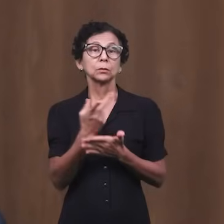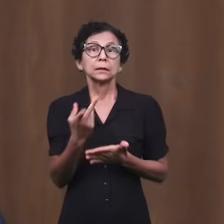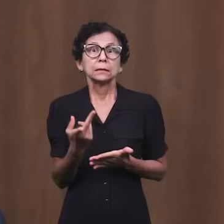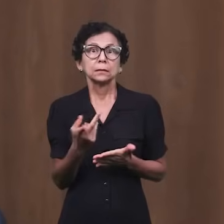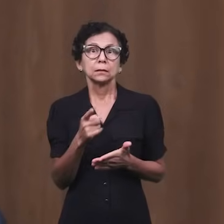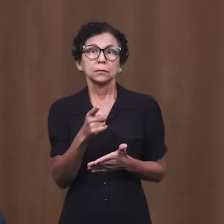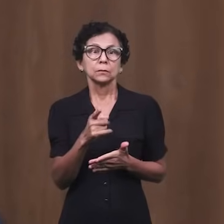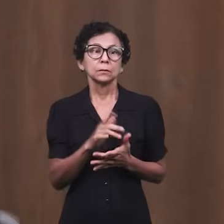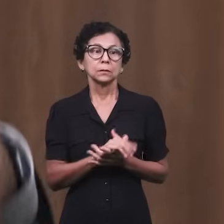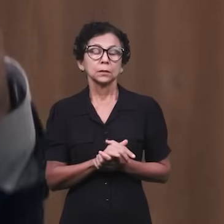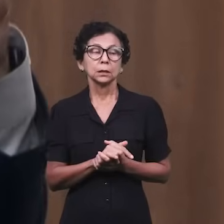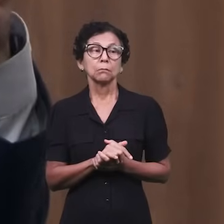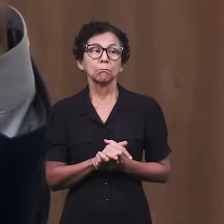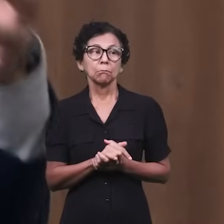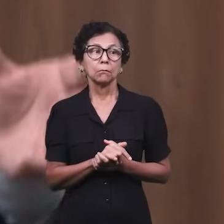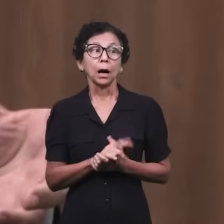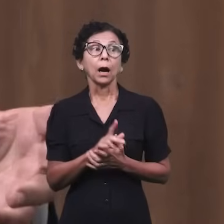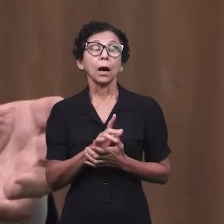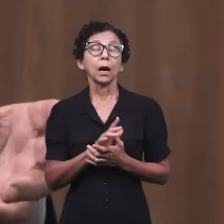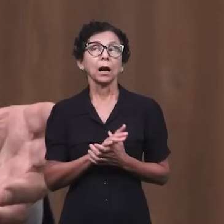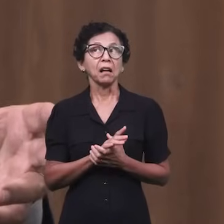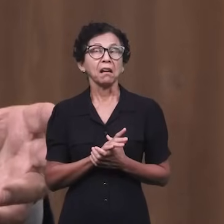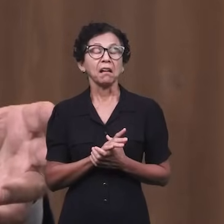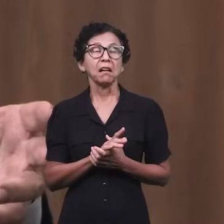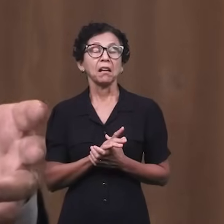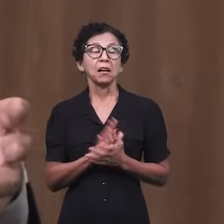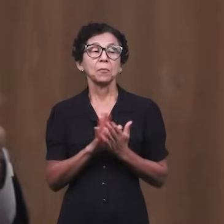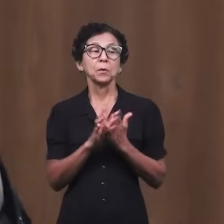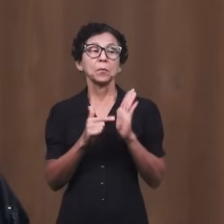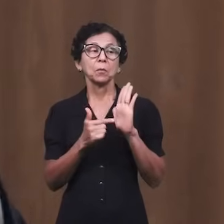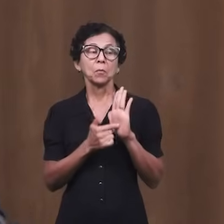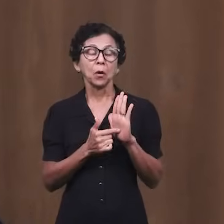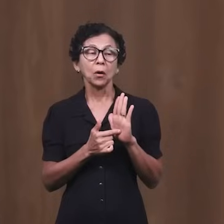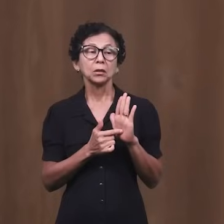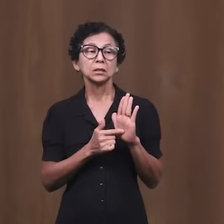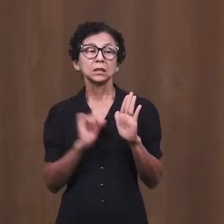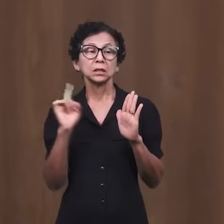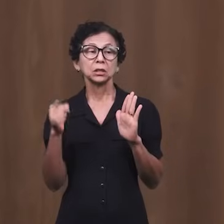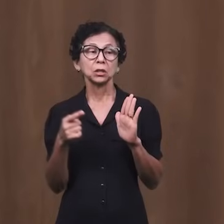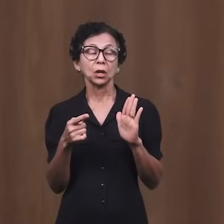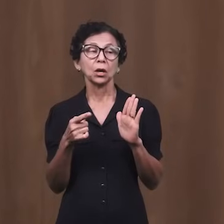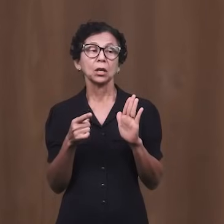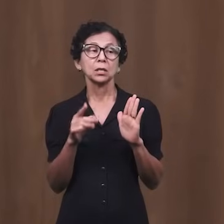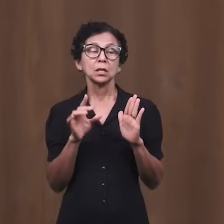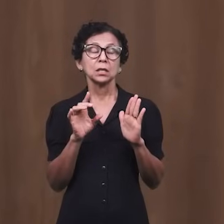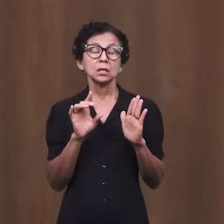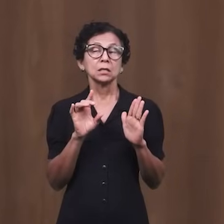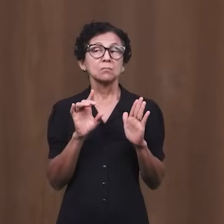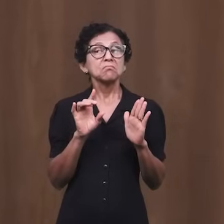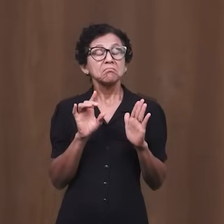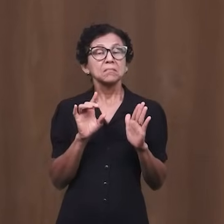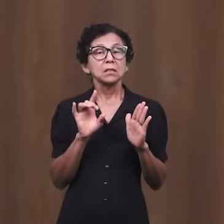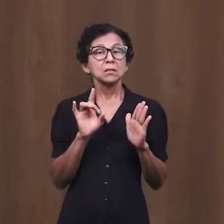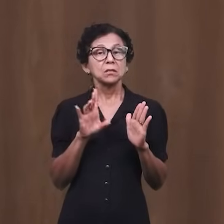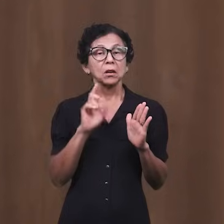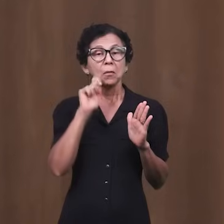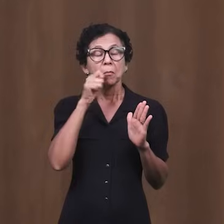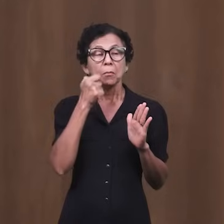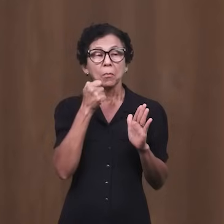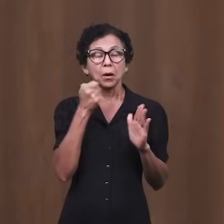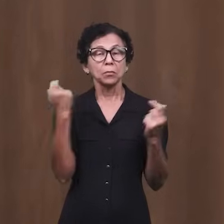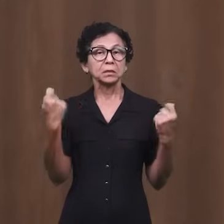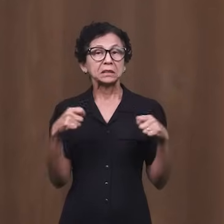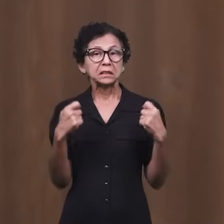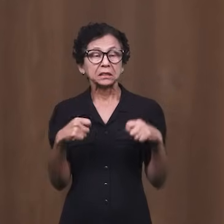percebe então a o uso desse material de apoio é importante faz bem mas não é o que